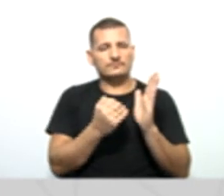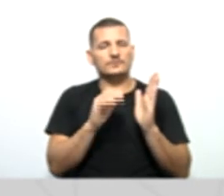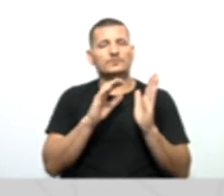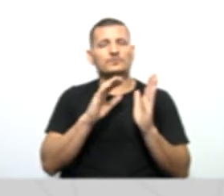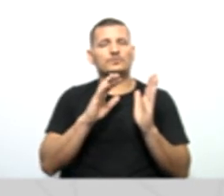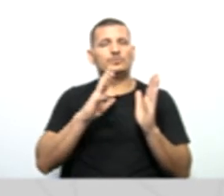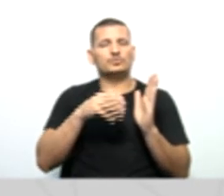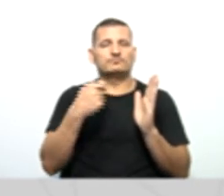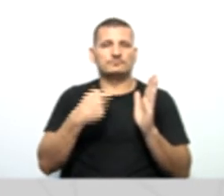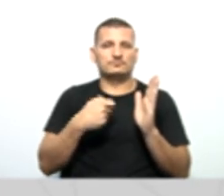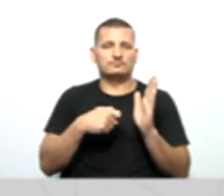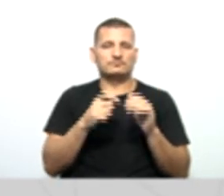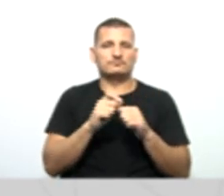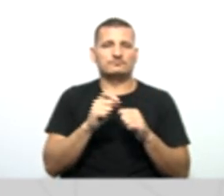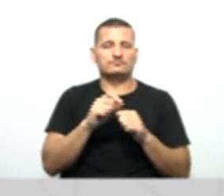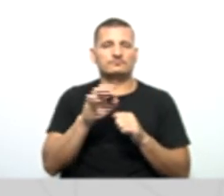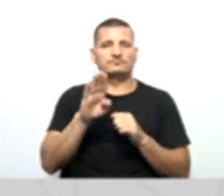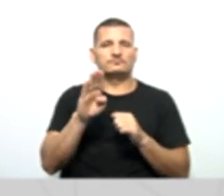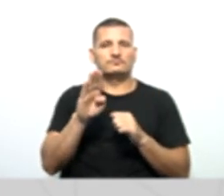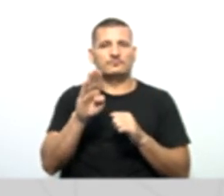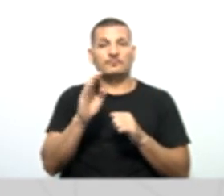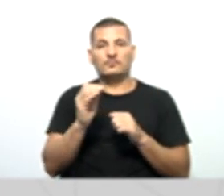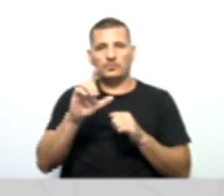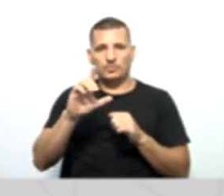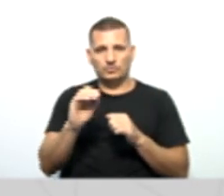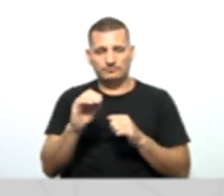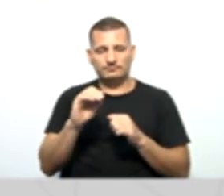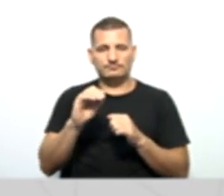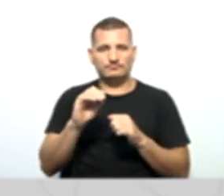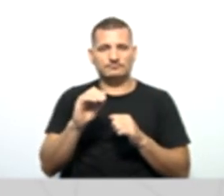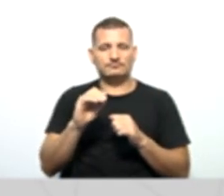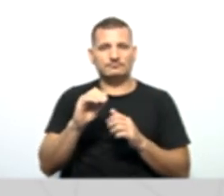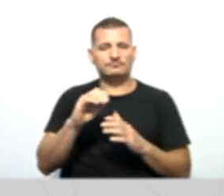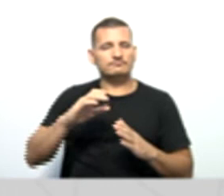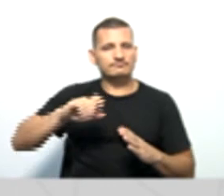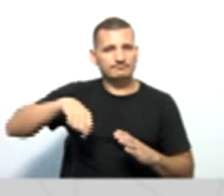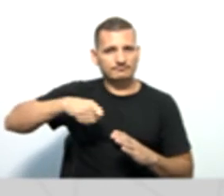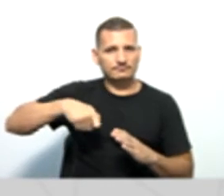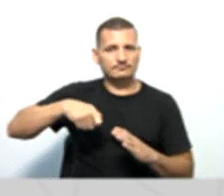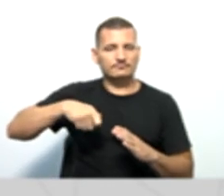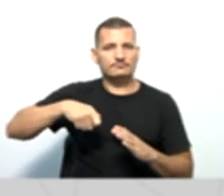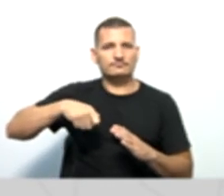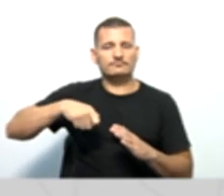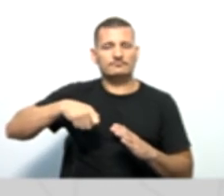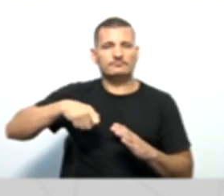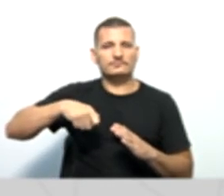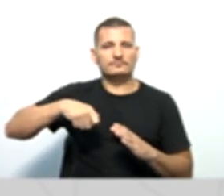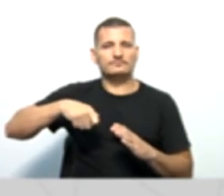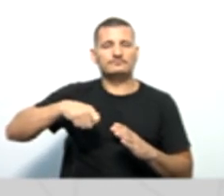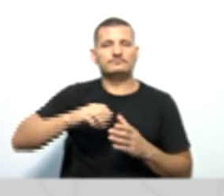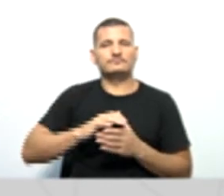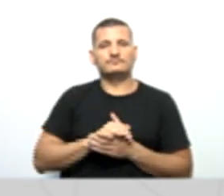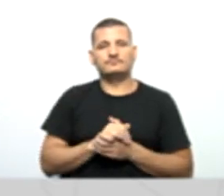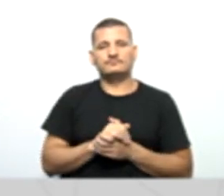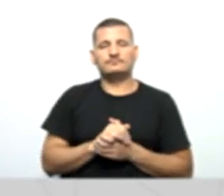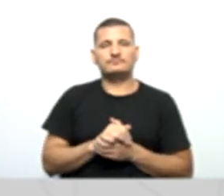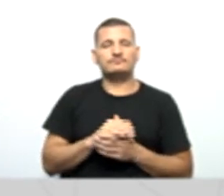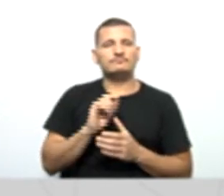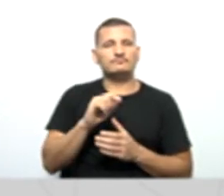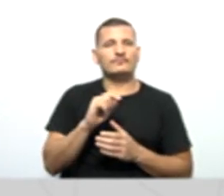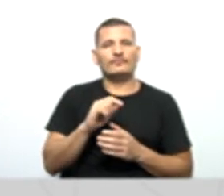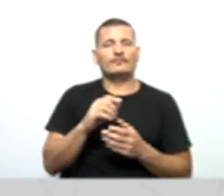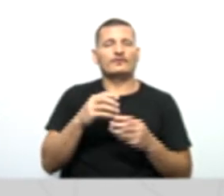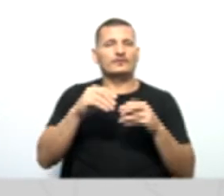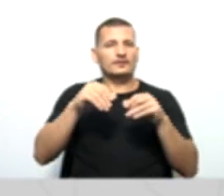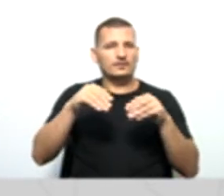para poder fazer o nosso bolo. Tá? Então, a gente tem uma receita, mas eu tenho que fazer o quê? Tenho que listar os materiais necessários. Vou precisar da massa, vou